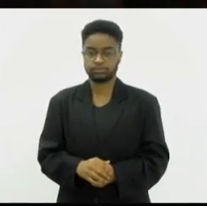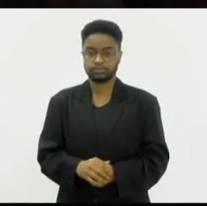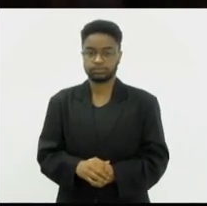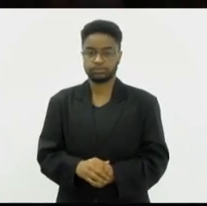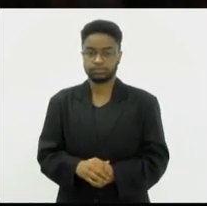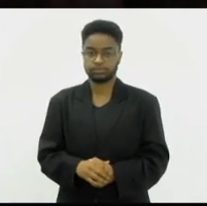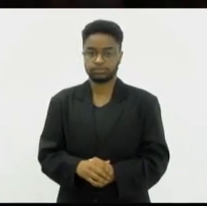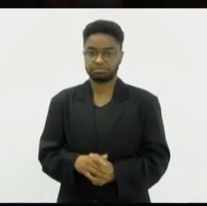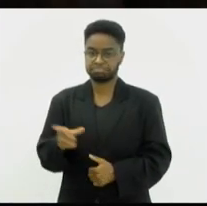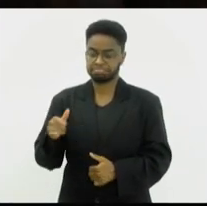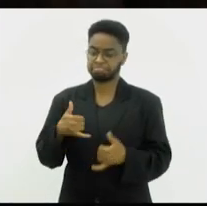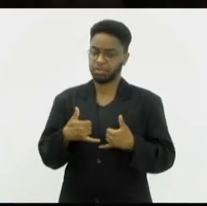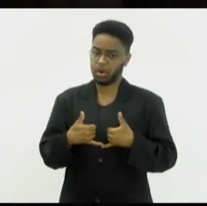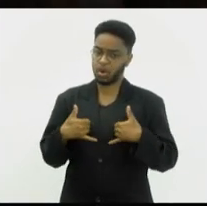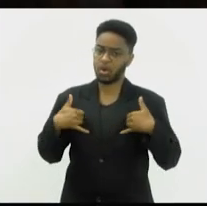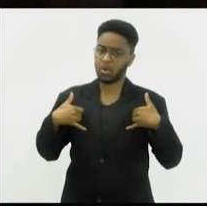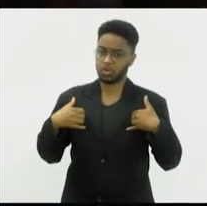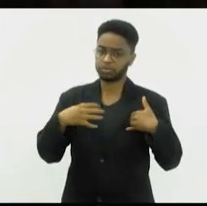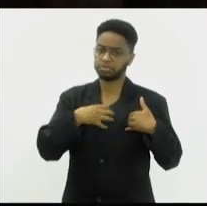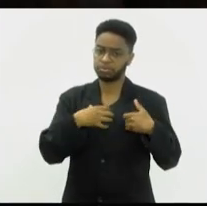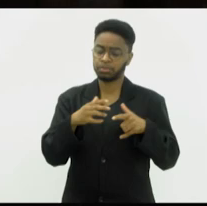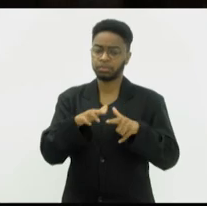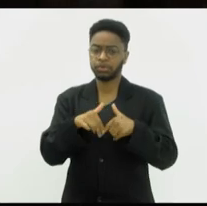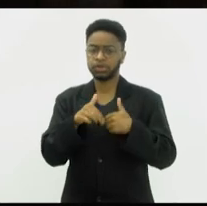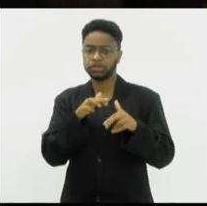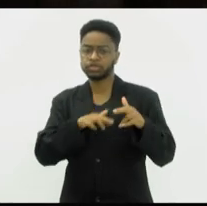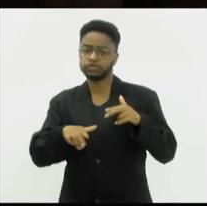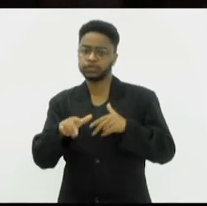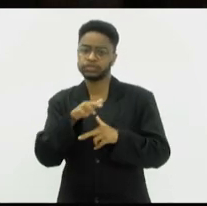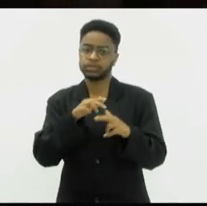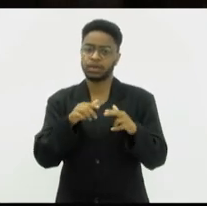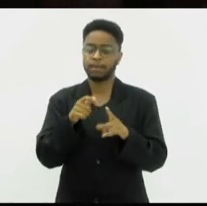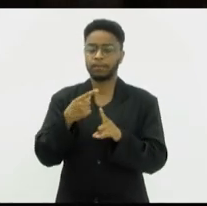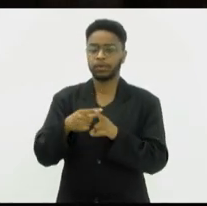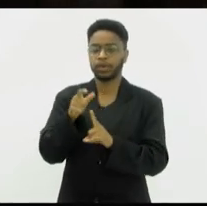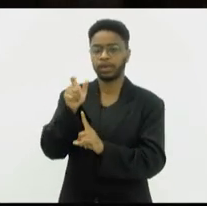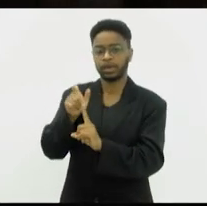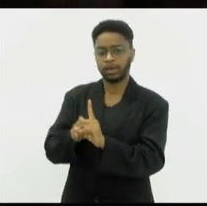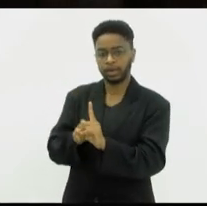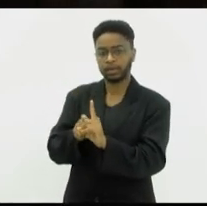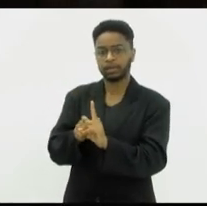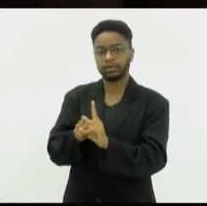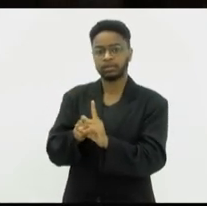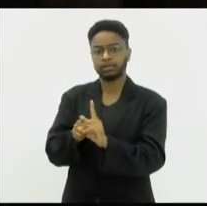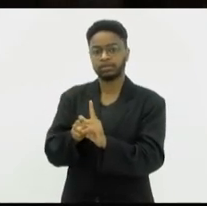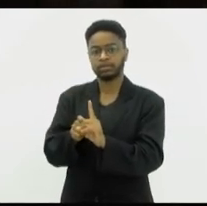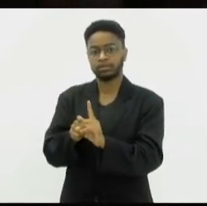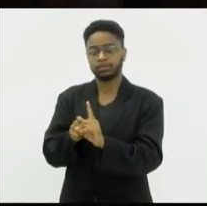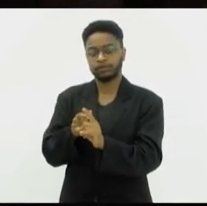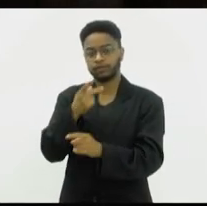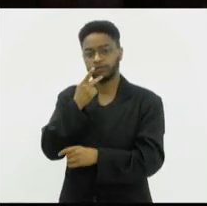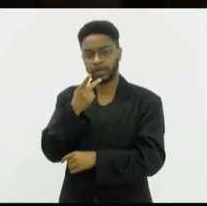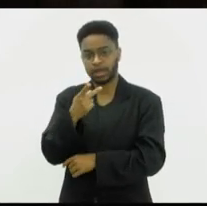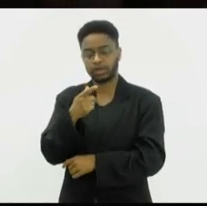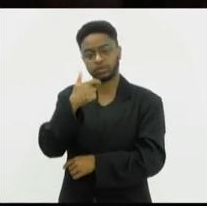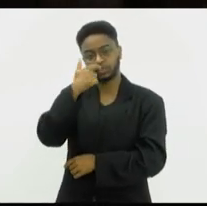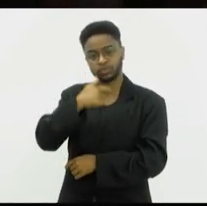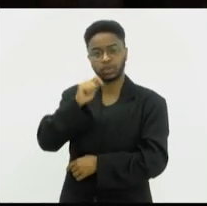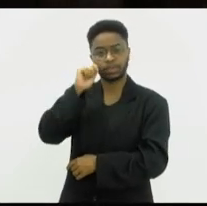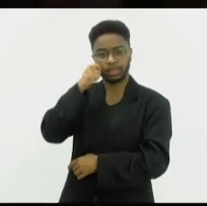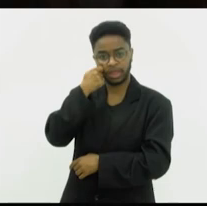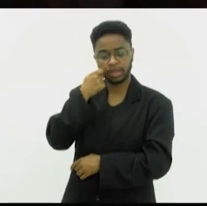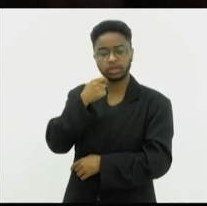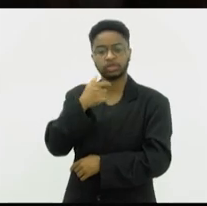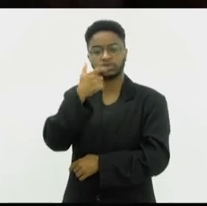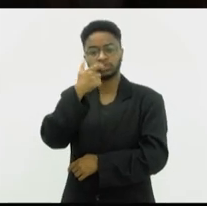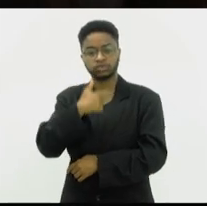E ela é orgulhosa da sua diversidade, porque ela faz questão de reafirmar que é negra,